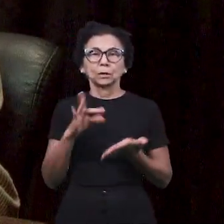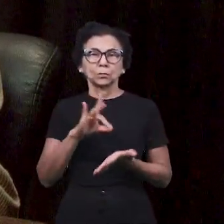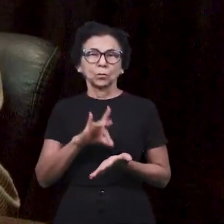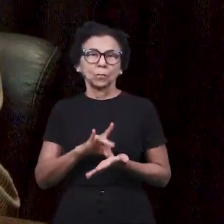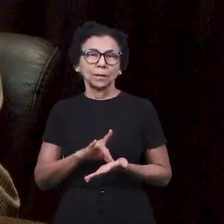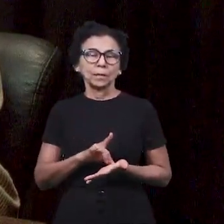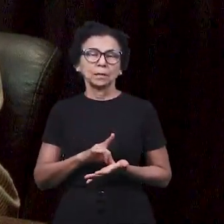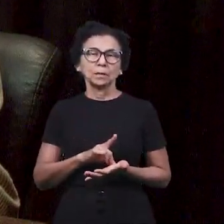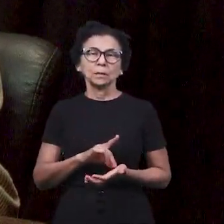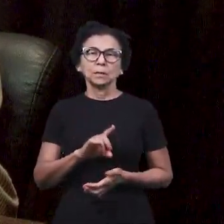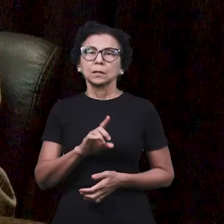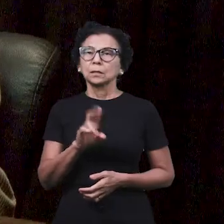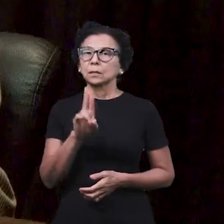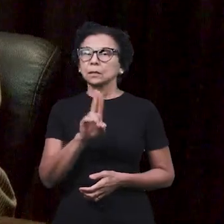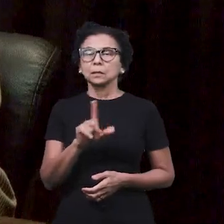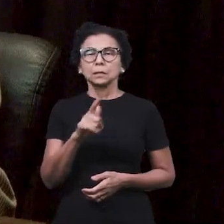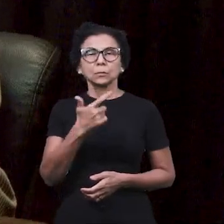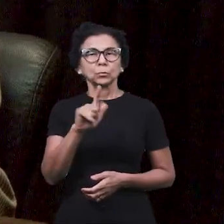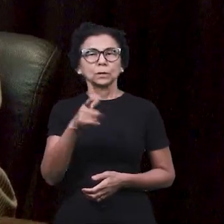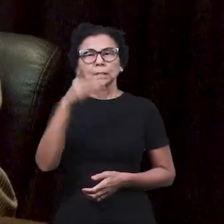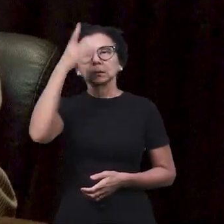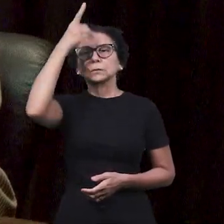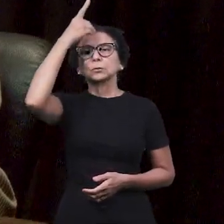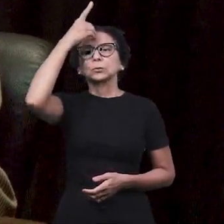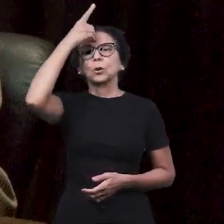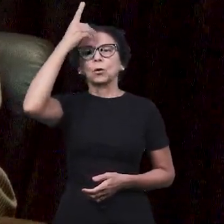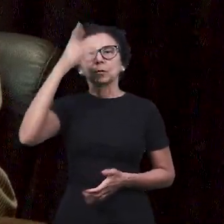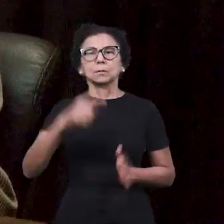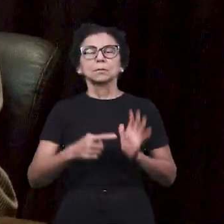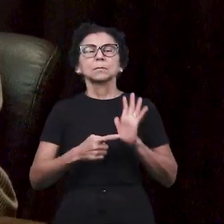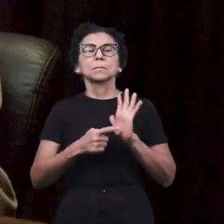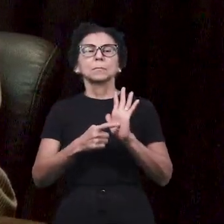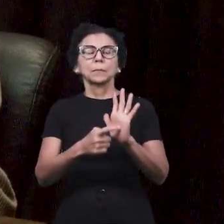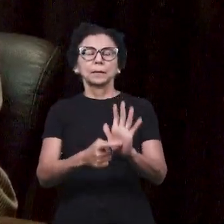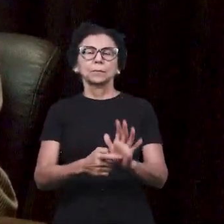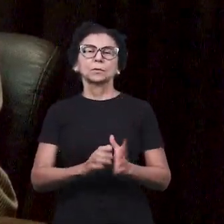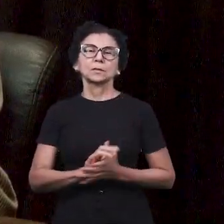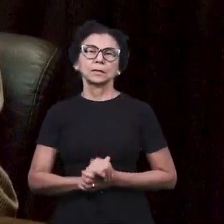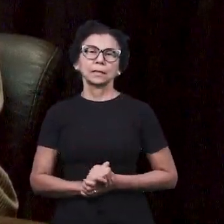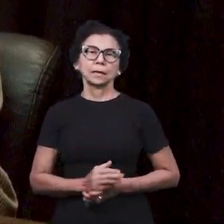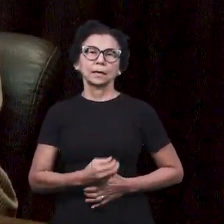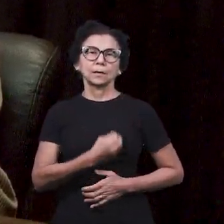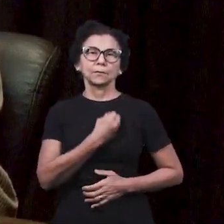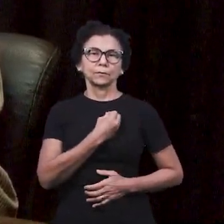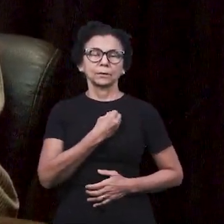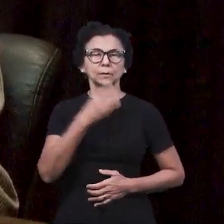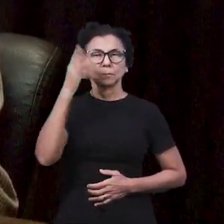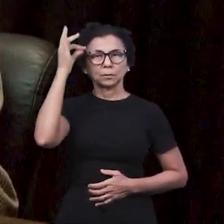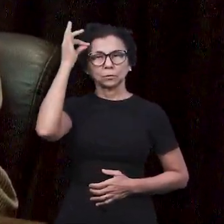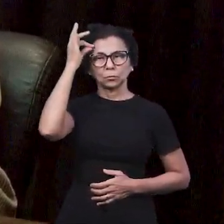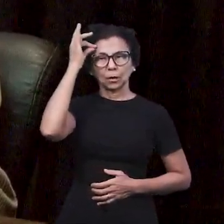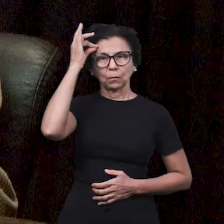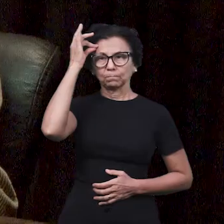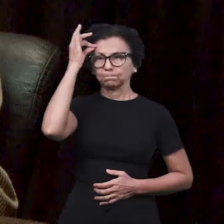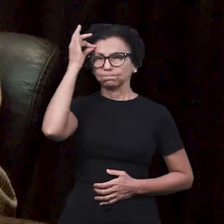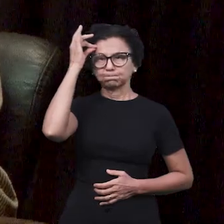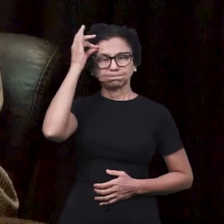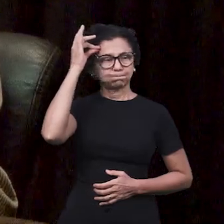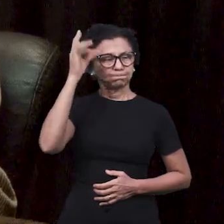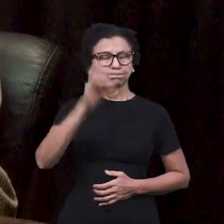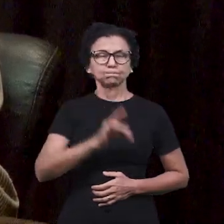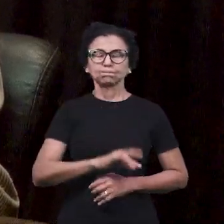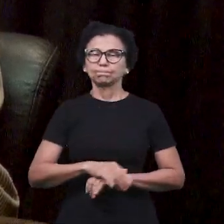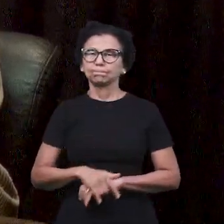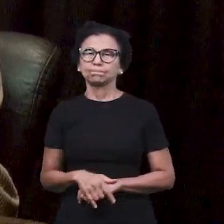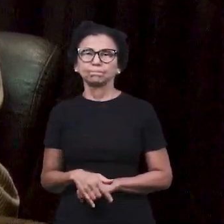afetiva ou sentimental. Nem dos pais, nem dos irmãos, nem do diácono, nem do pastor.